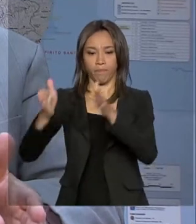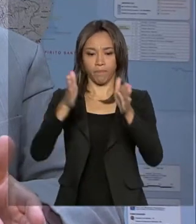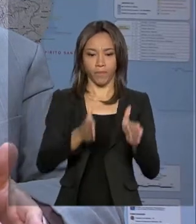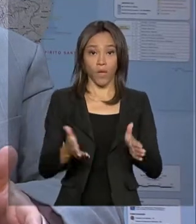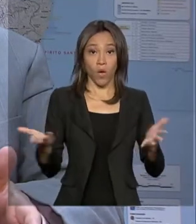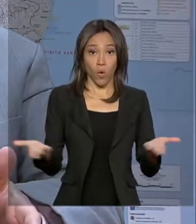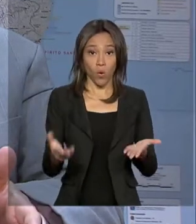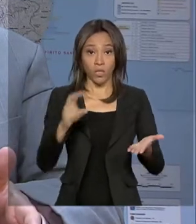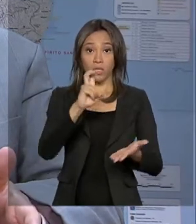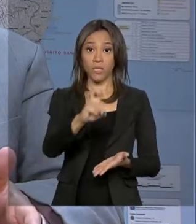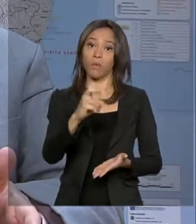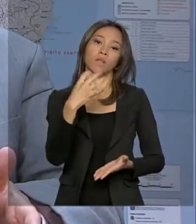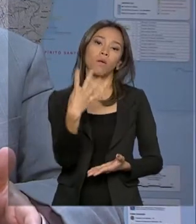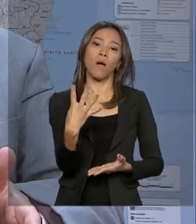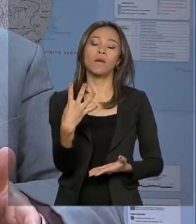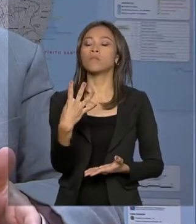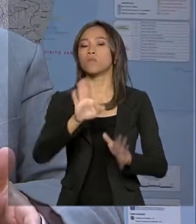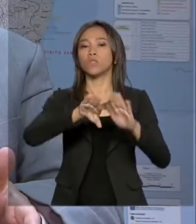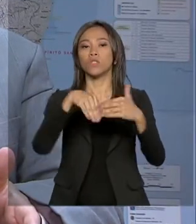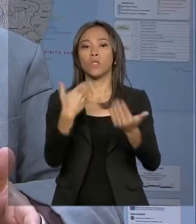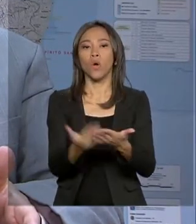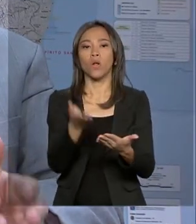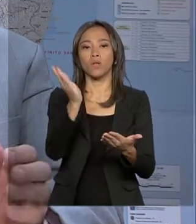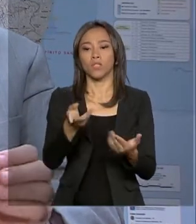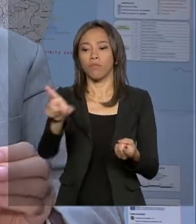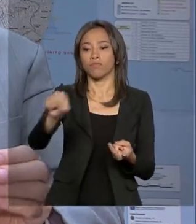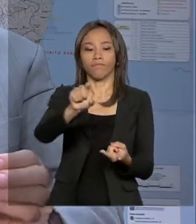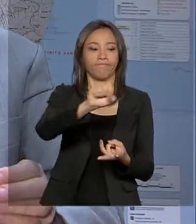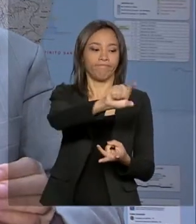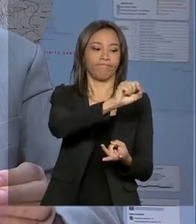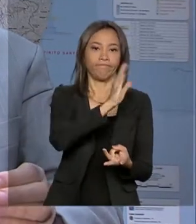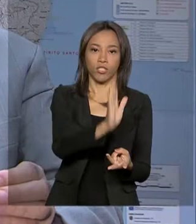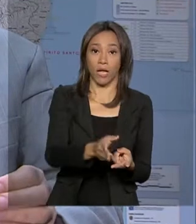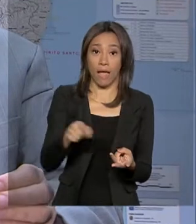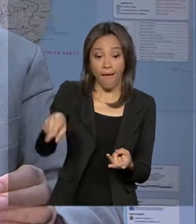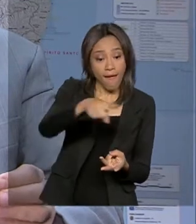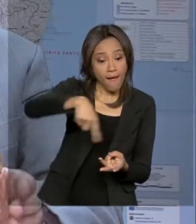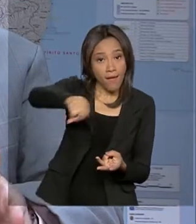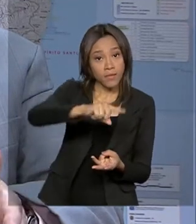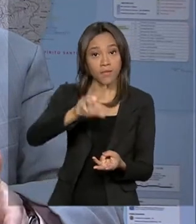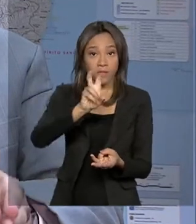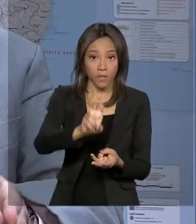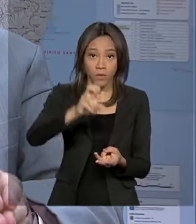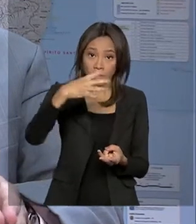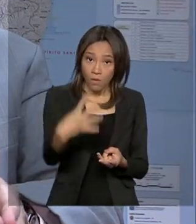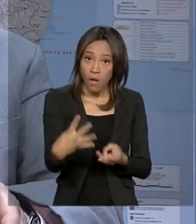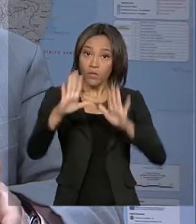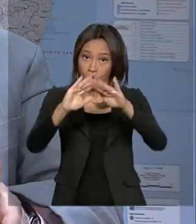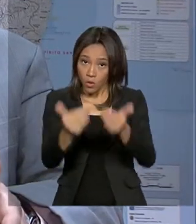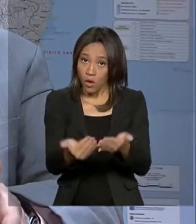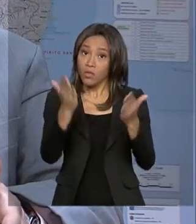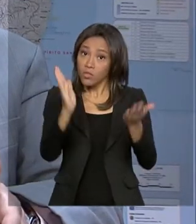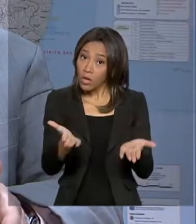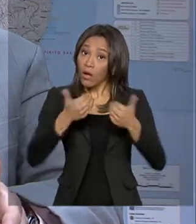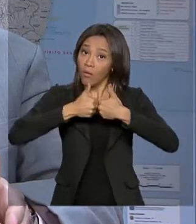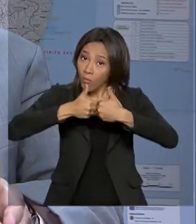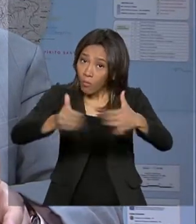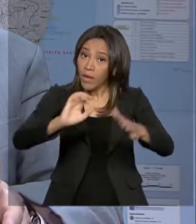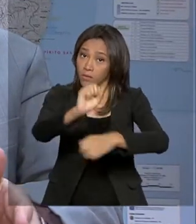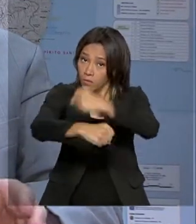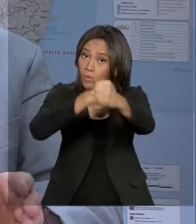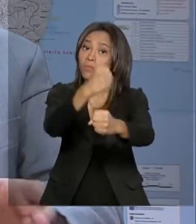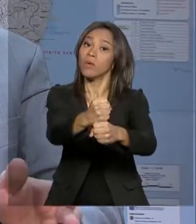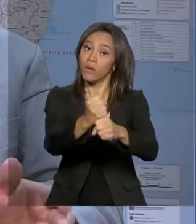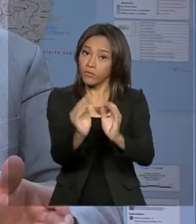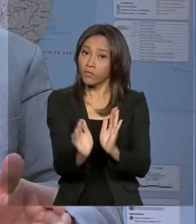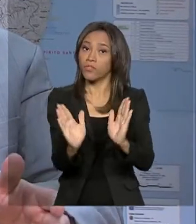escolas que foram selecionadas e essas 54 escolas começam a funcionar já no começo do ano que vem. Na volta